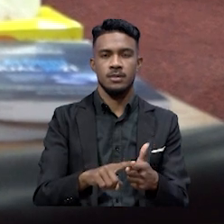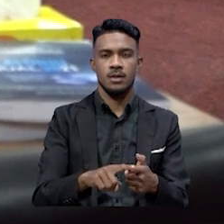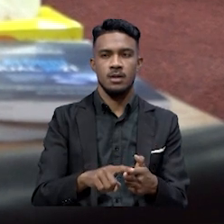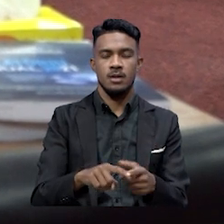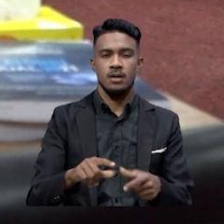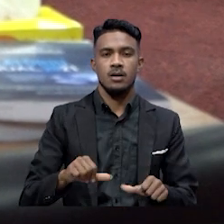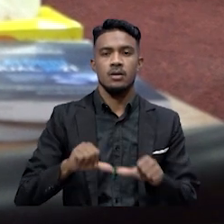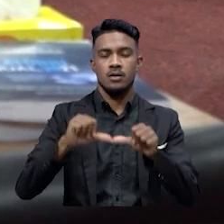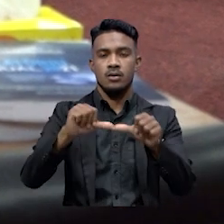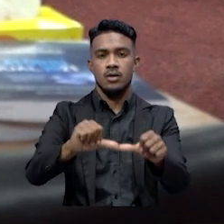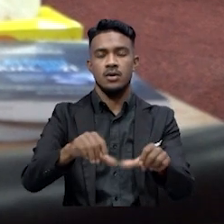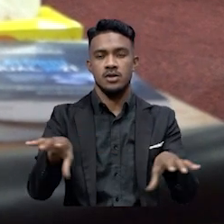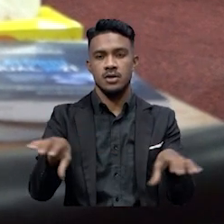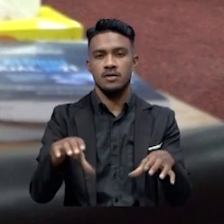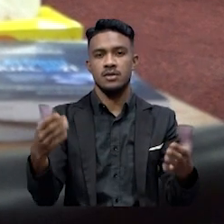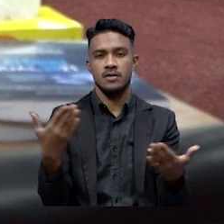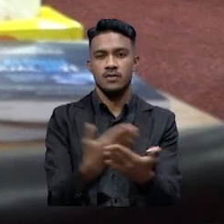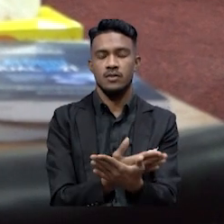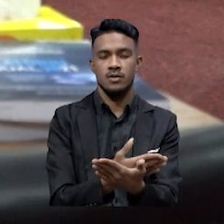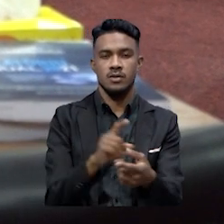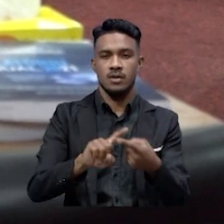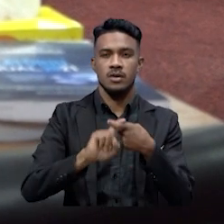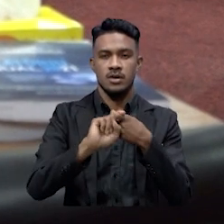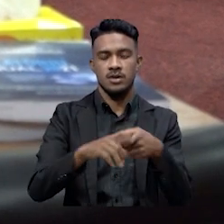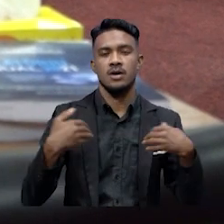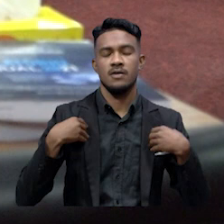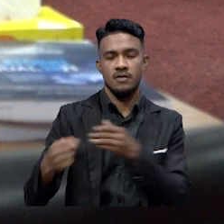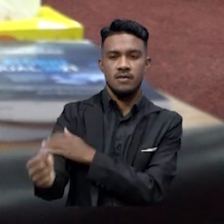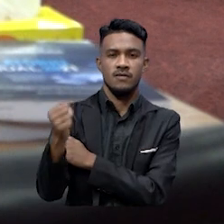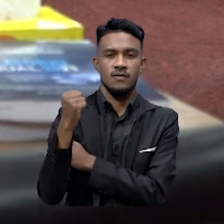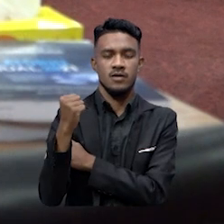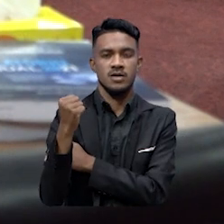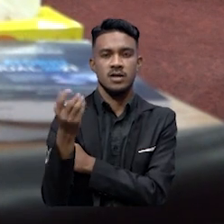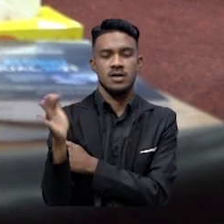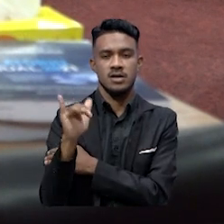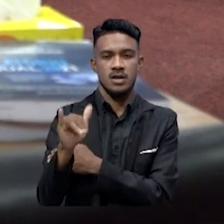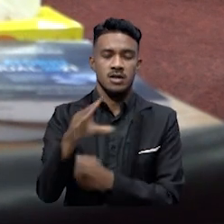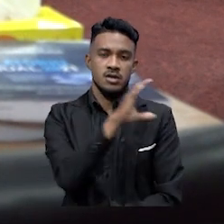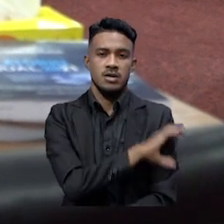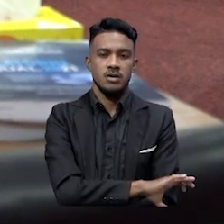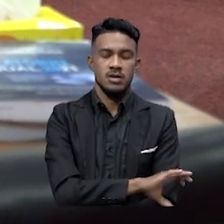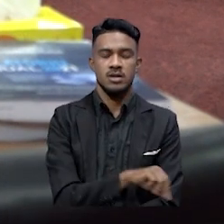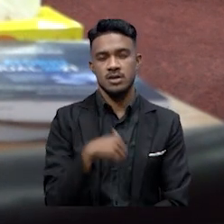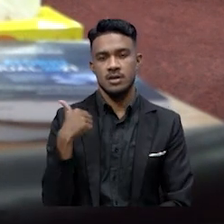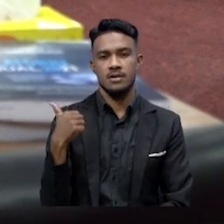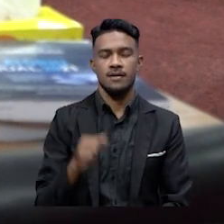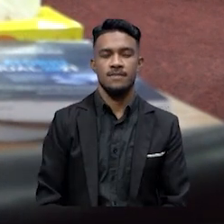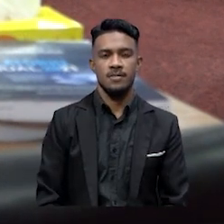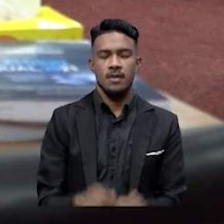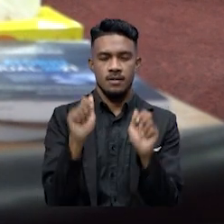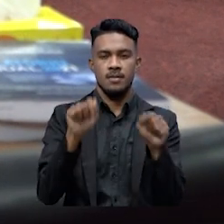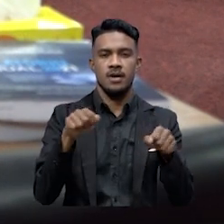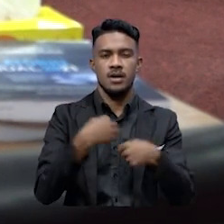hatutan mandato konstitusau ke se iha forsa forsa segurança seluktan ke bele